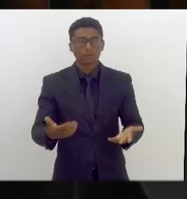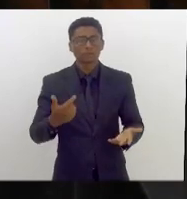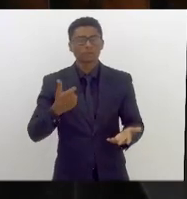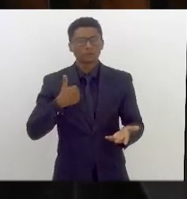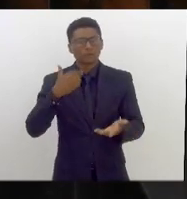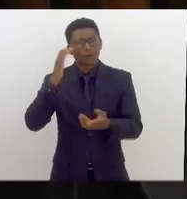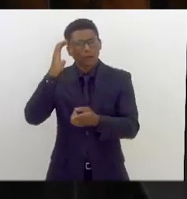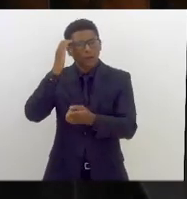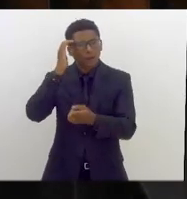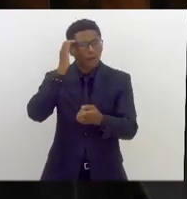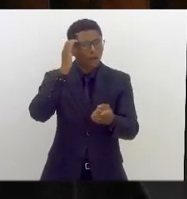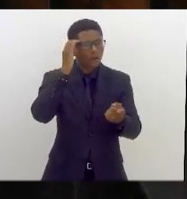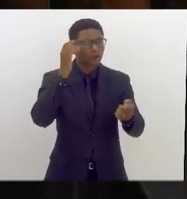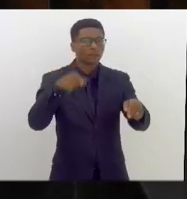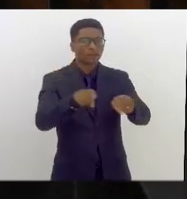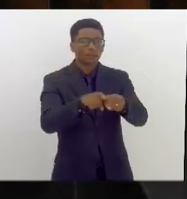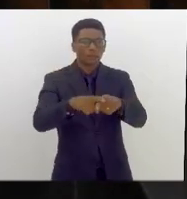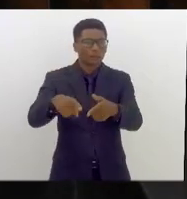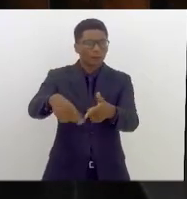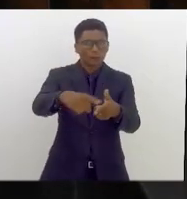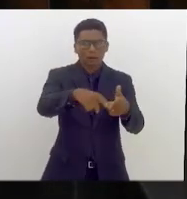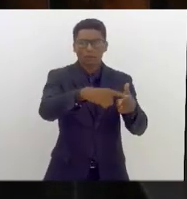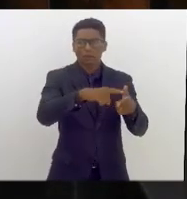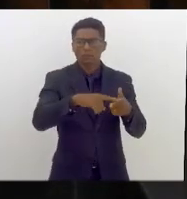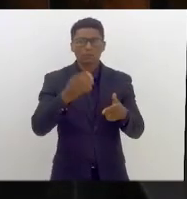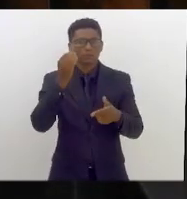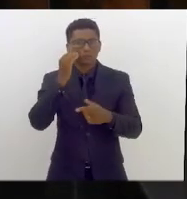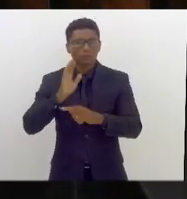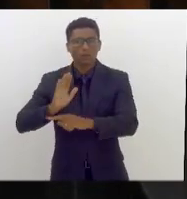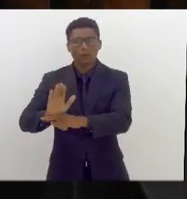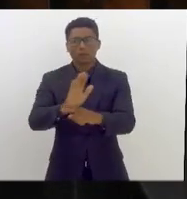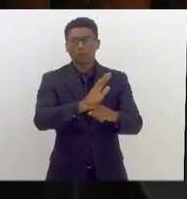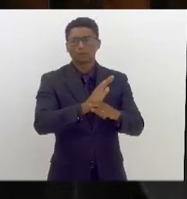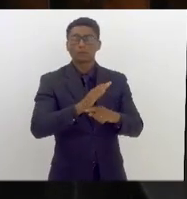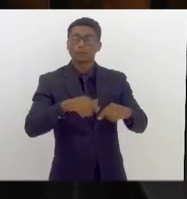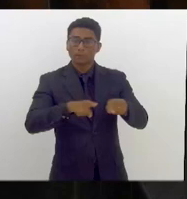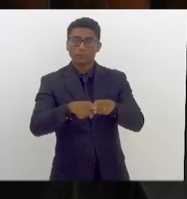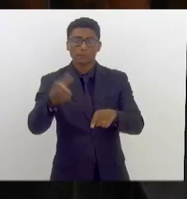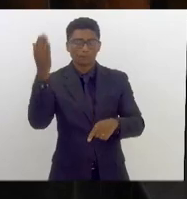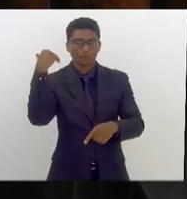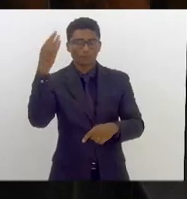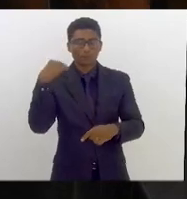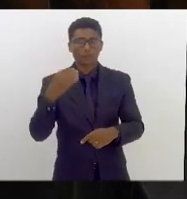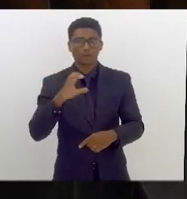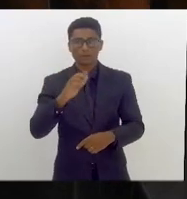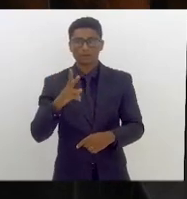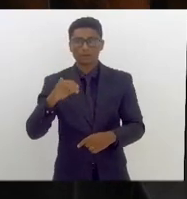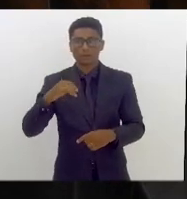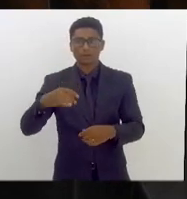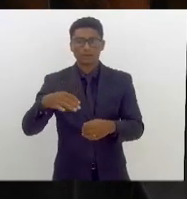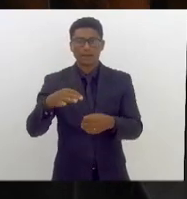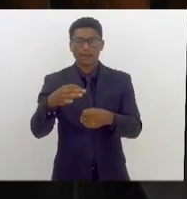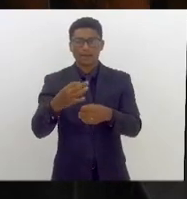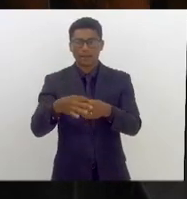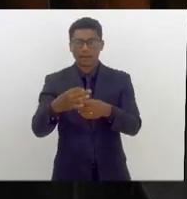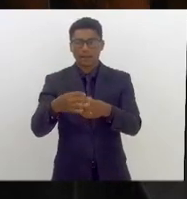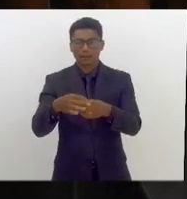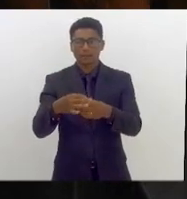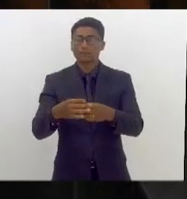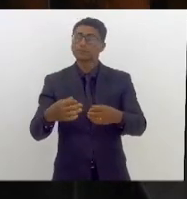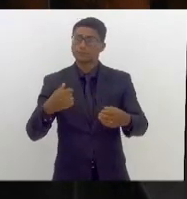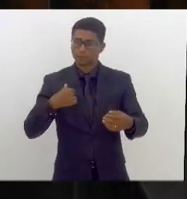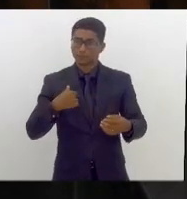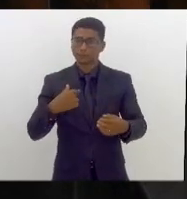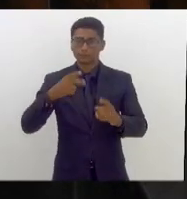contribuir com problemas graves do Rio de Janeiro. Eu fui o relator da CPI do crack aqui, logo no primeiro ano do nosso mandato, fui